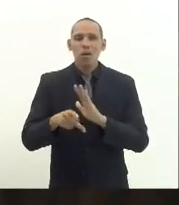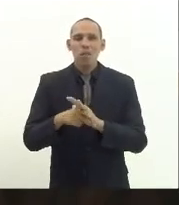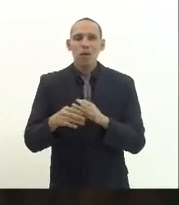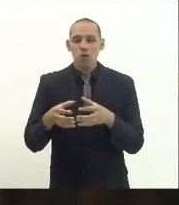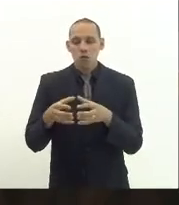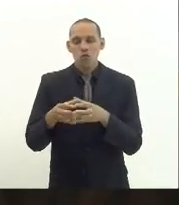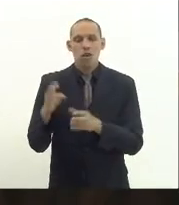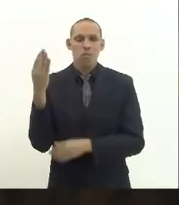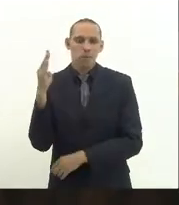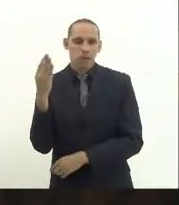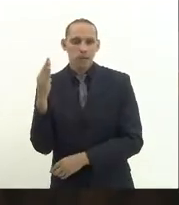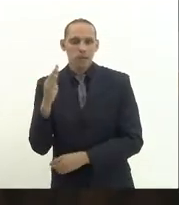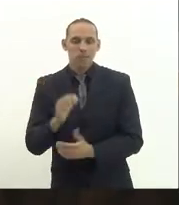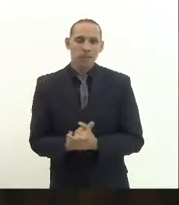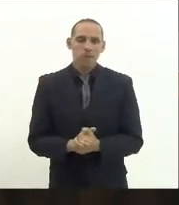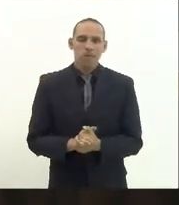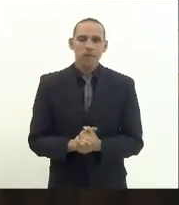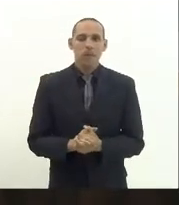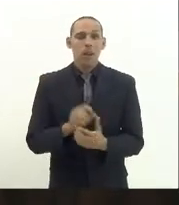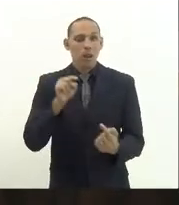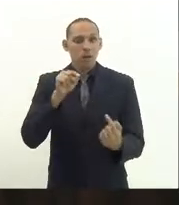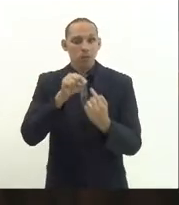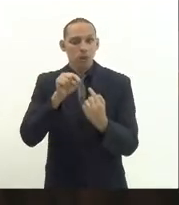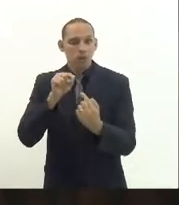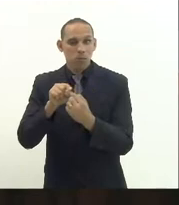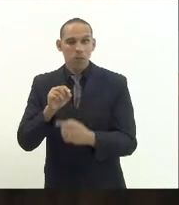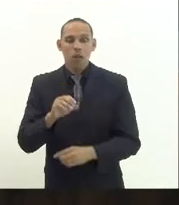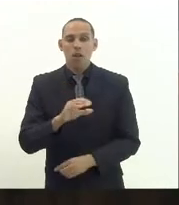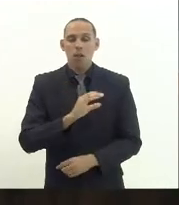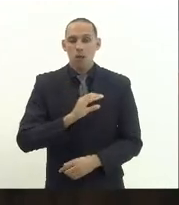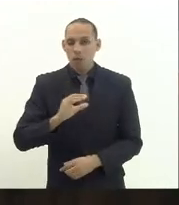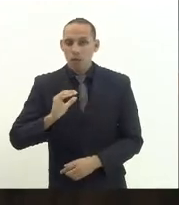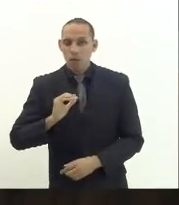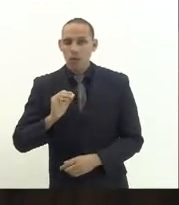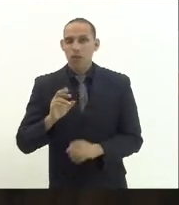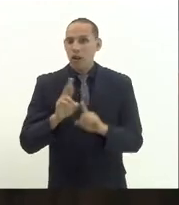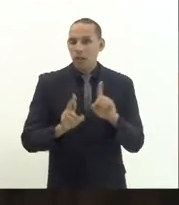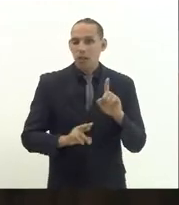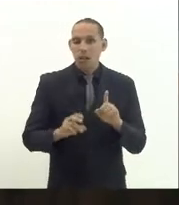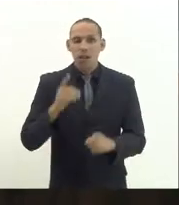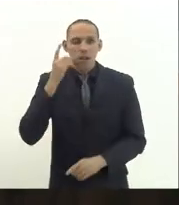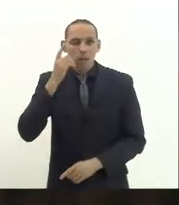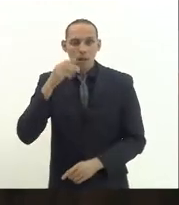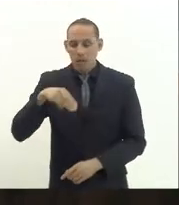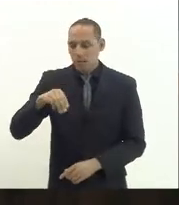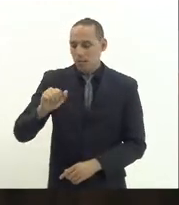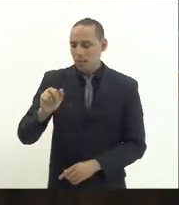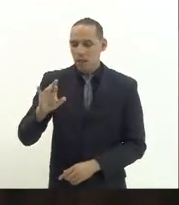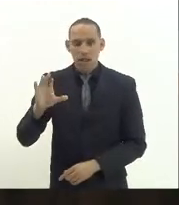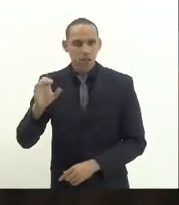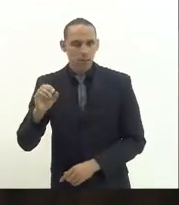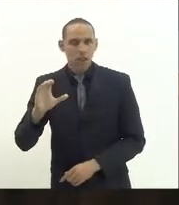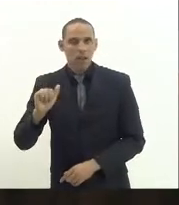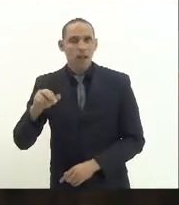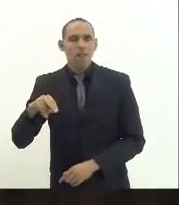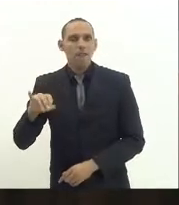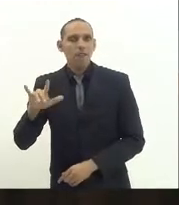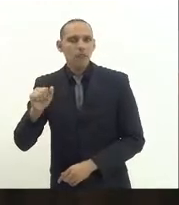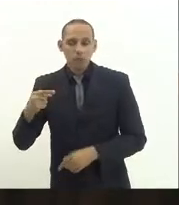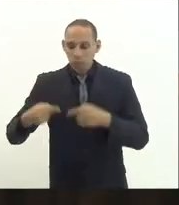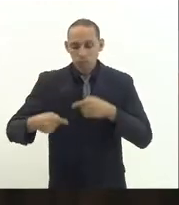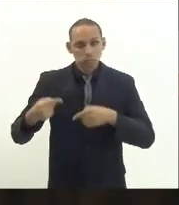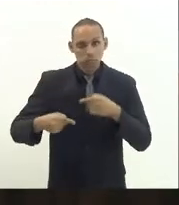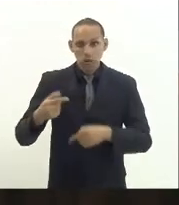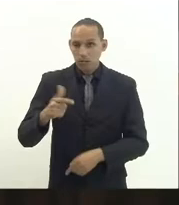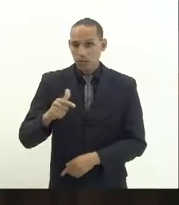parecer da comissão de normas internas e proposições externas favorável ela tô Deputado macio canela a impressão que quer